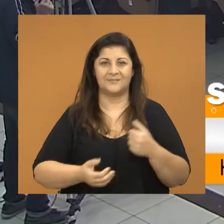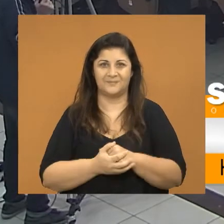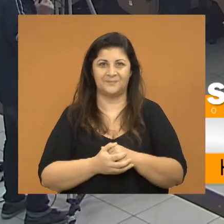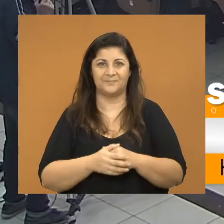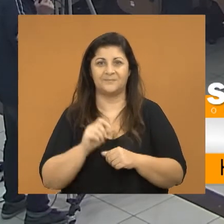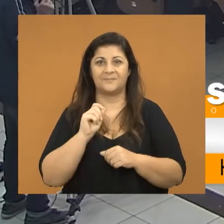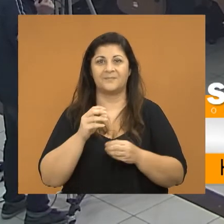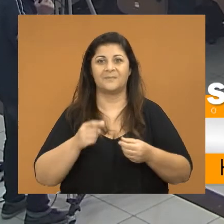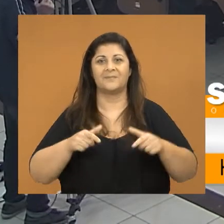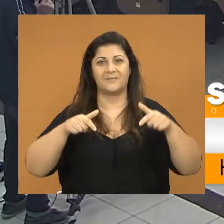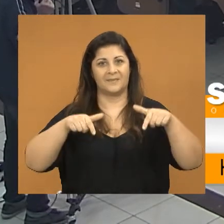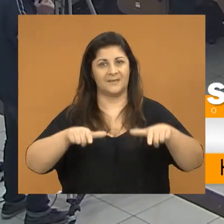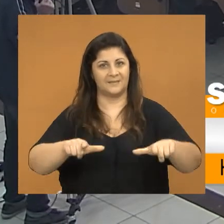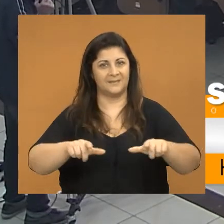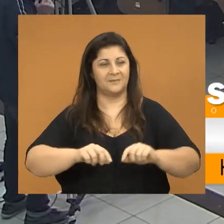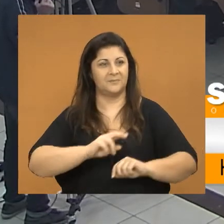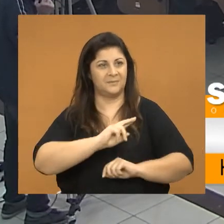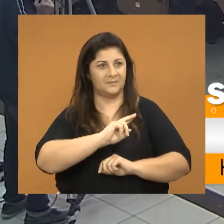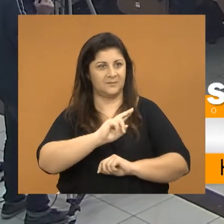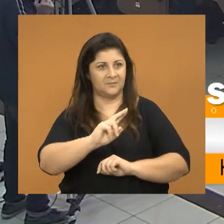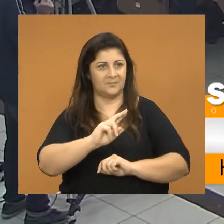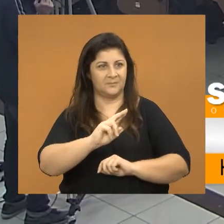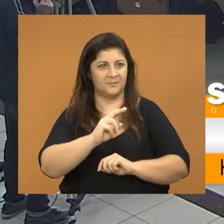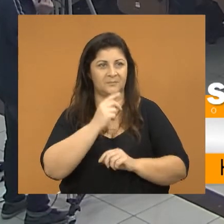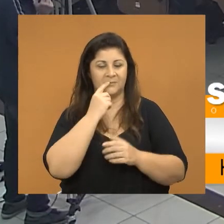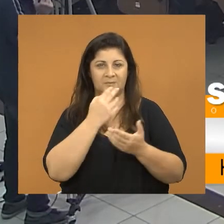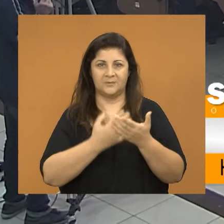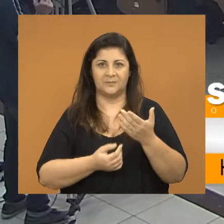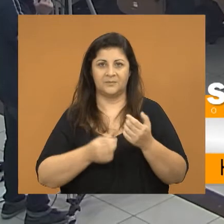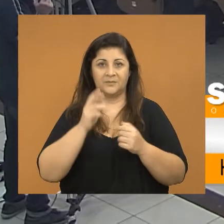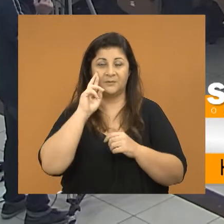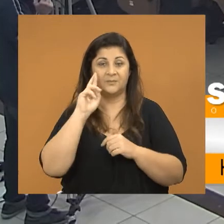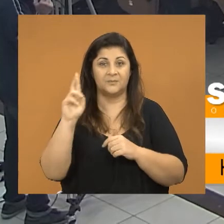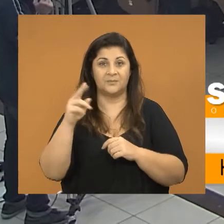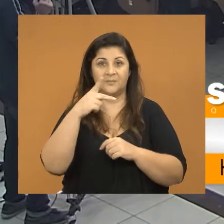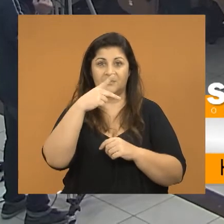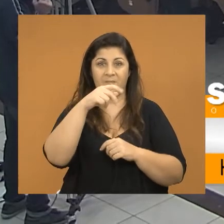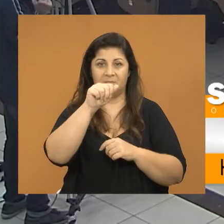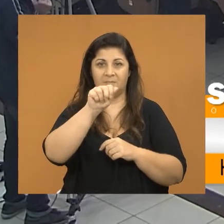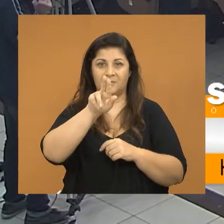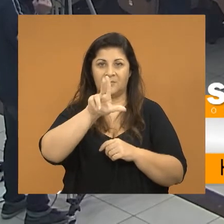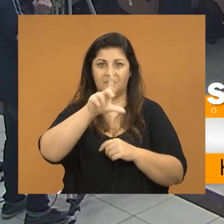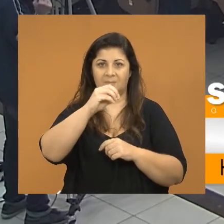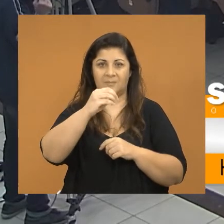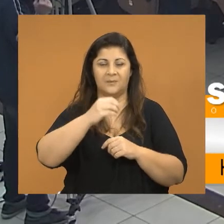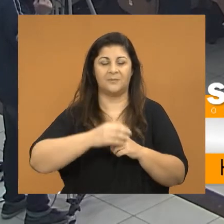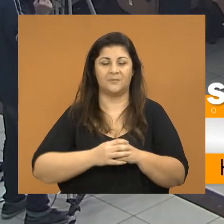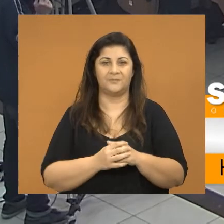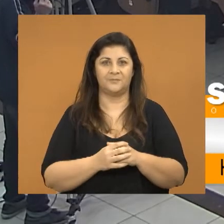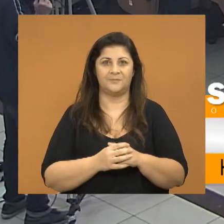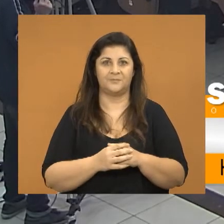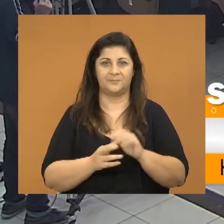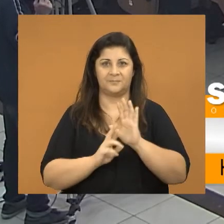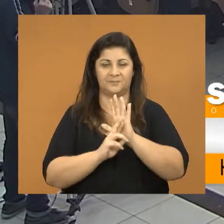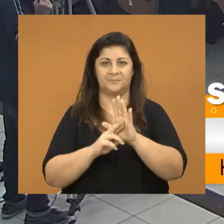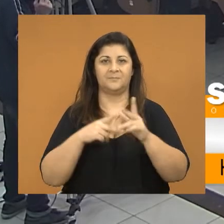o diploma em nome dos doadores é o senhor Paulo Pontes, representante do Hemocentro de São José dos Campos.